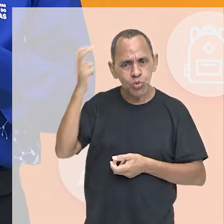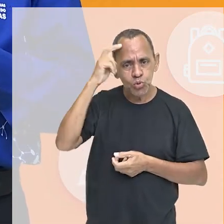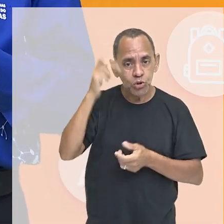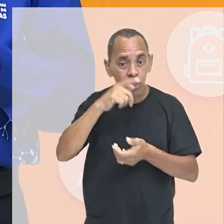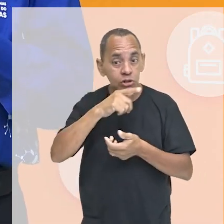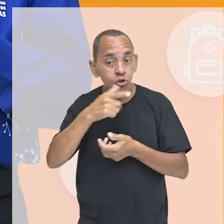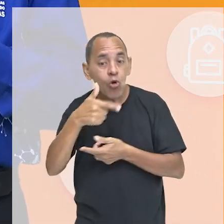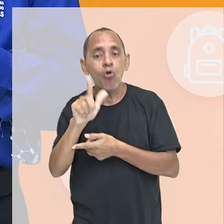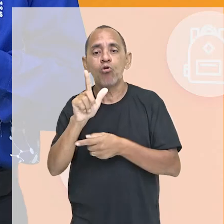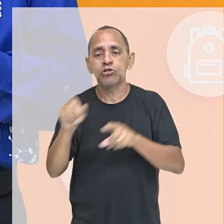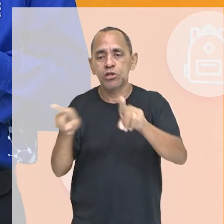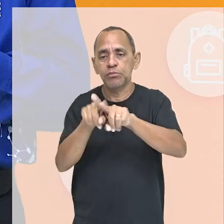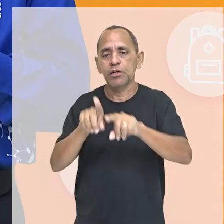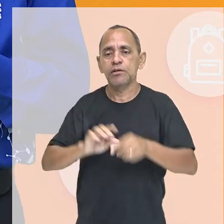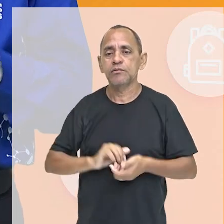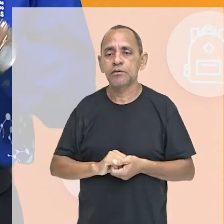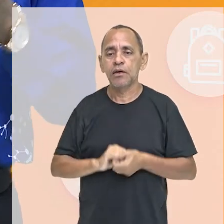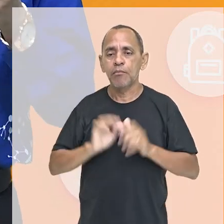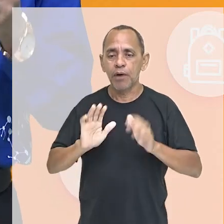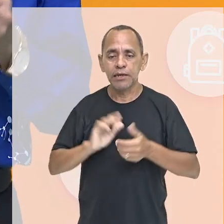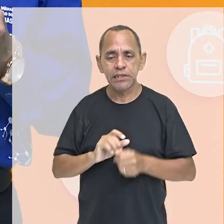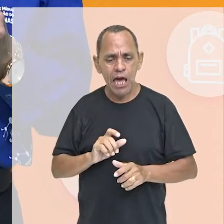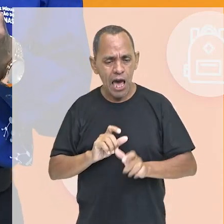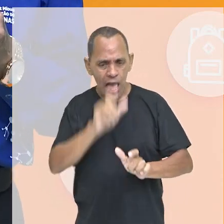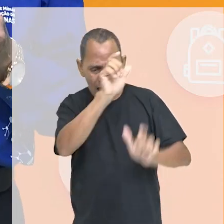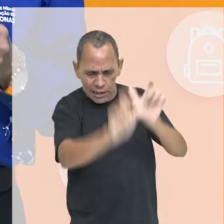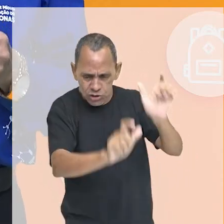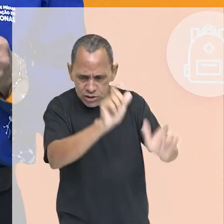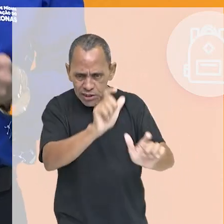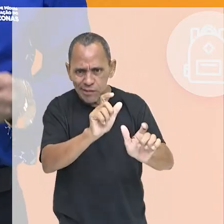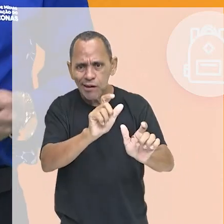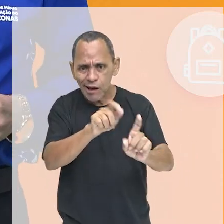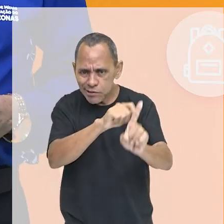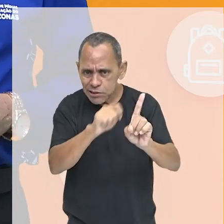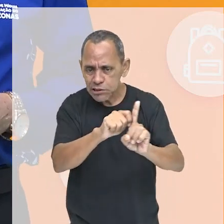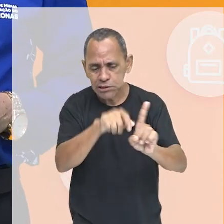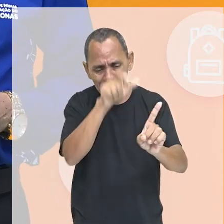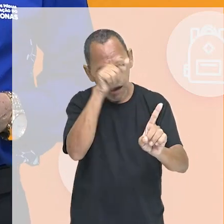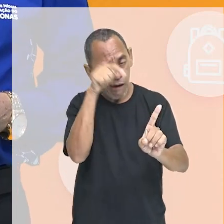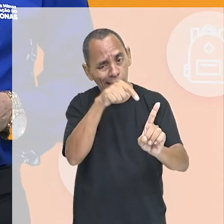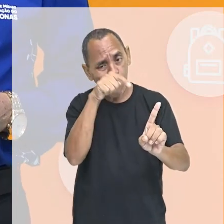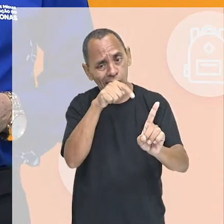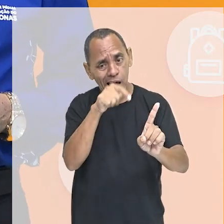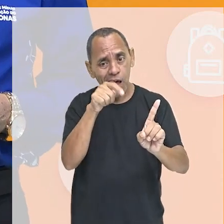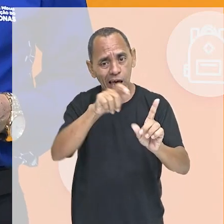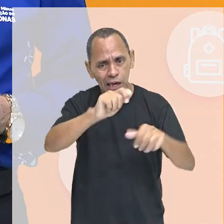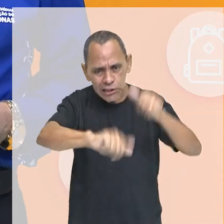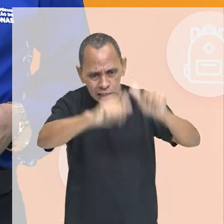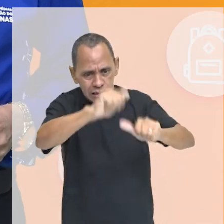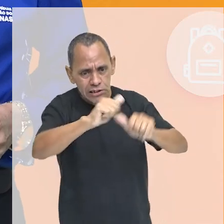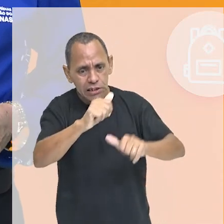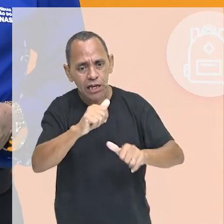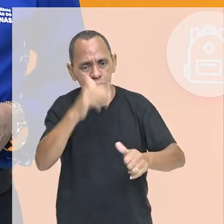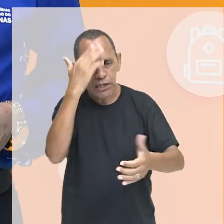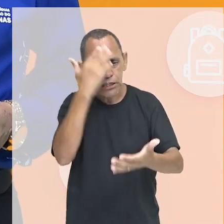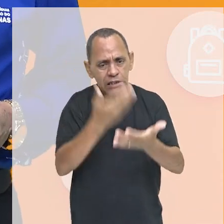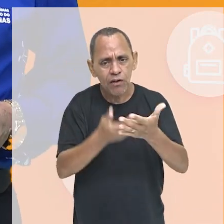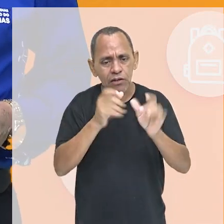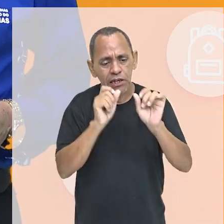aquelas sociedades que eram analisadas, que nesse ponto de vista, então, eram consideradas pelos europeus como